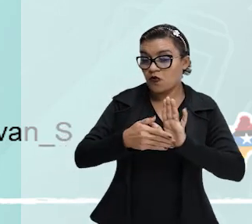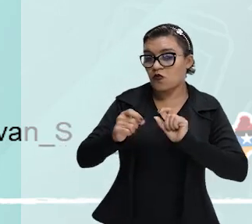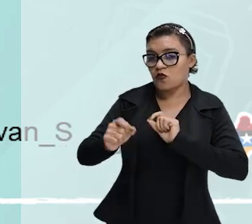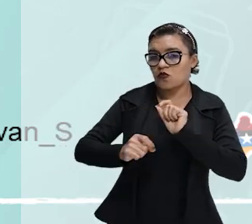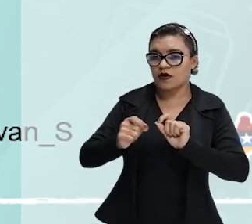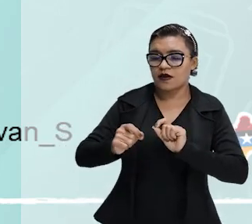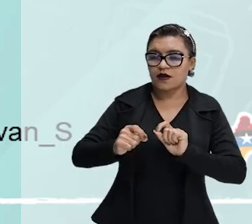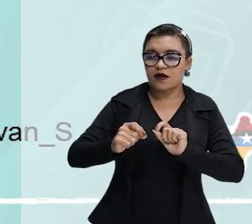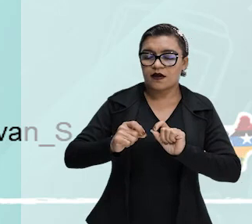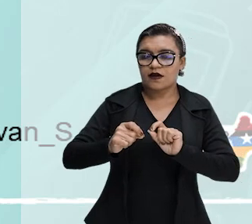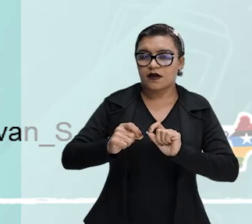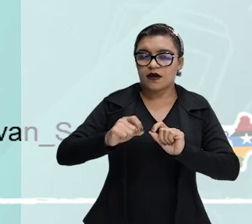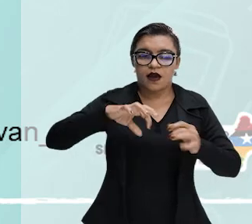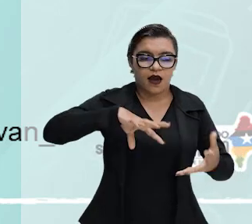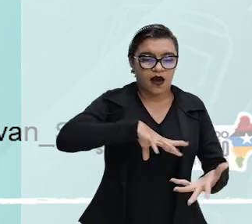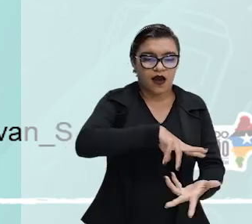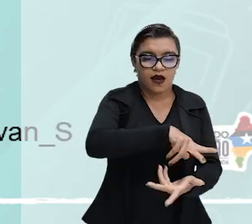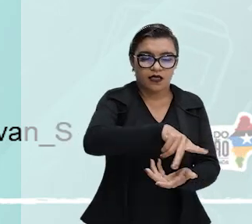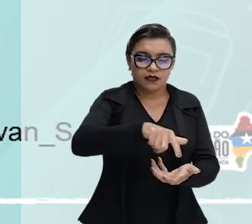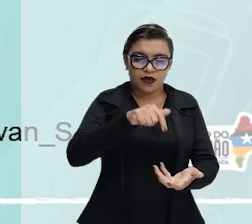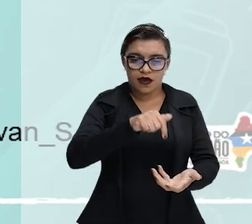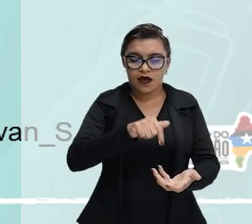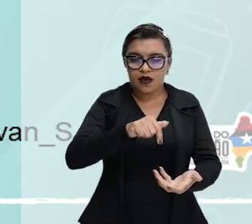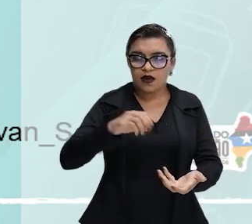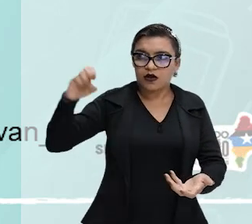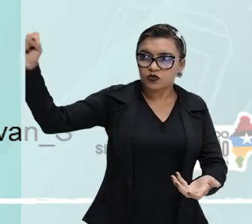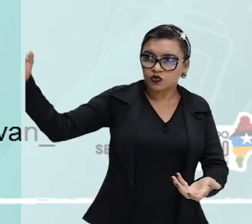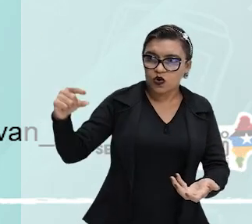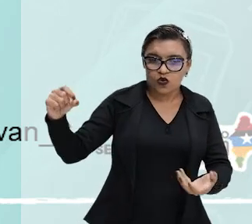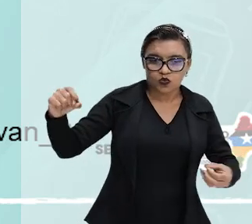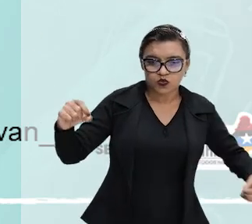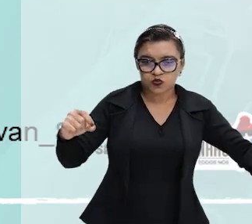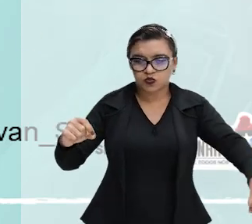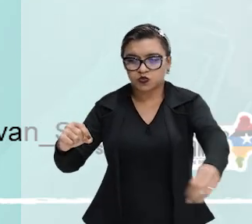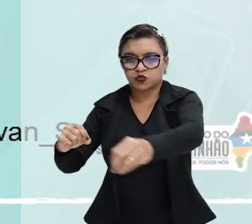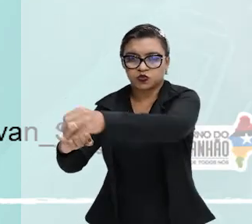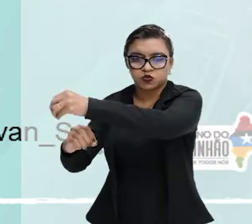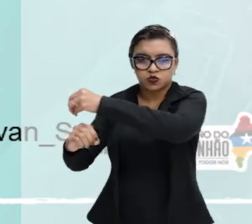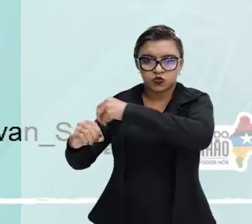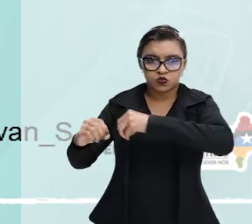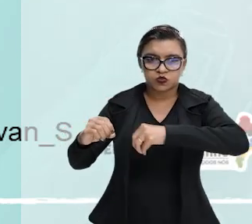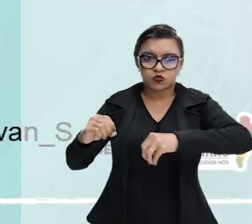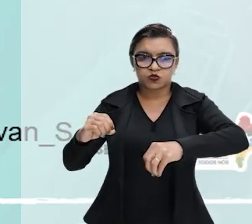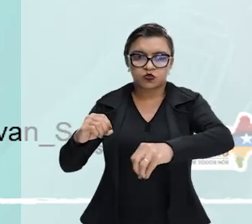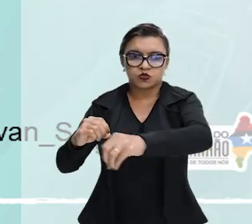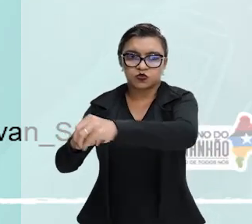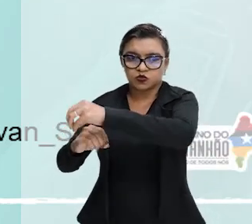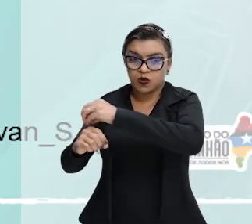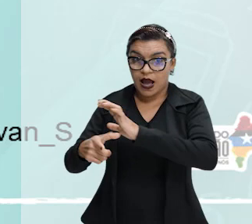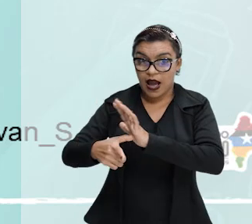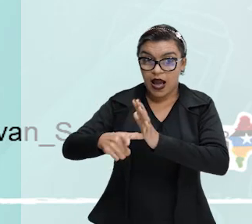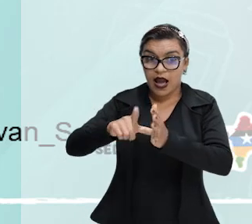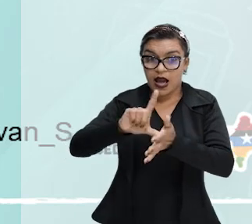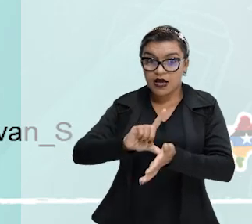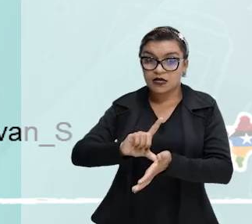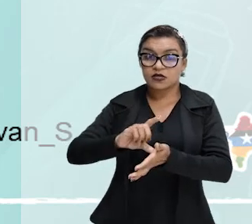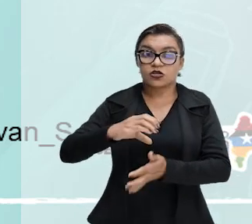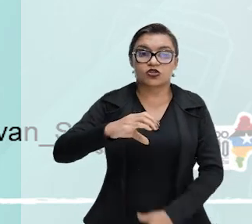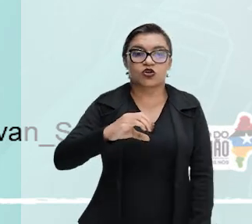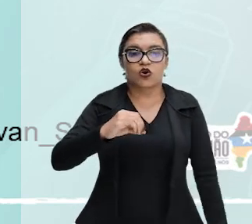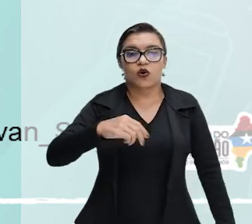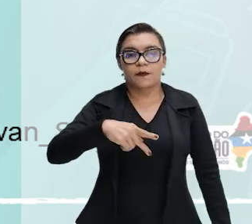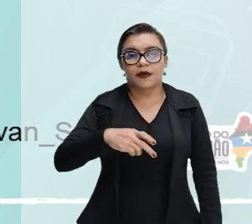volta do Sol, certo? Antecipando Copérnico em quase 2.000 anos. Então preste bem atenção. O